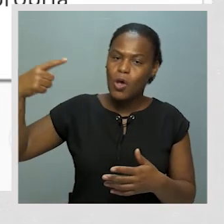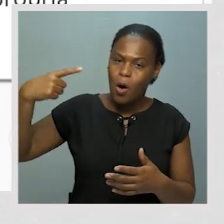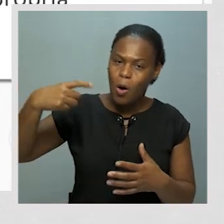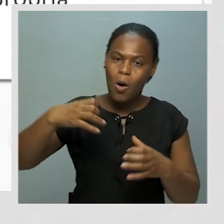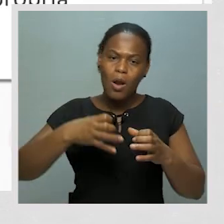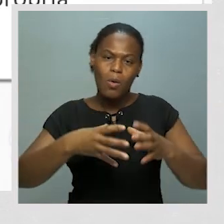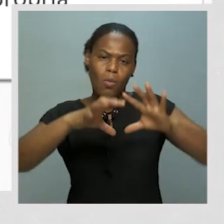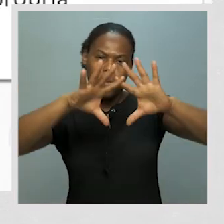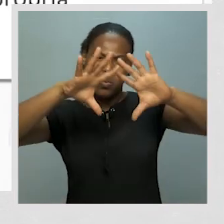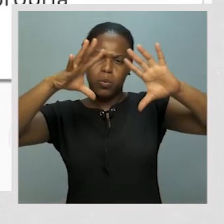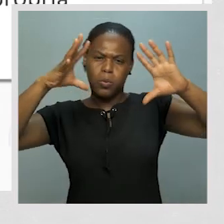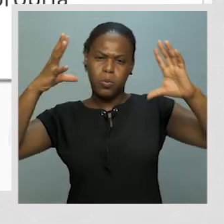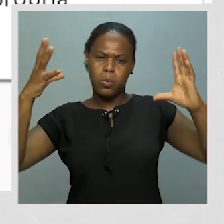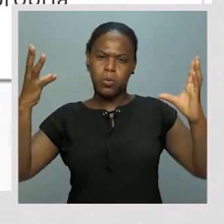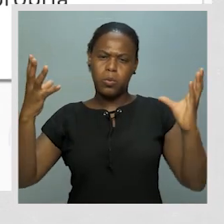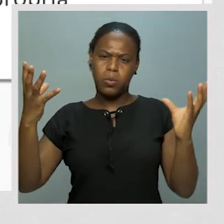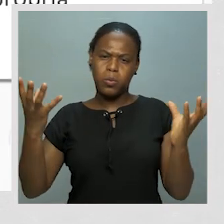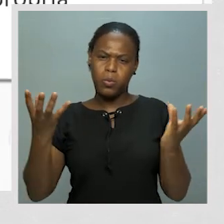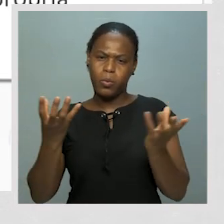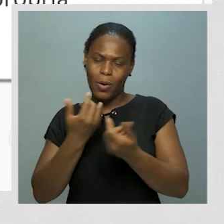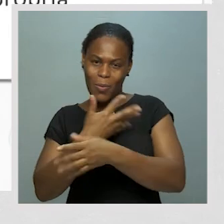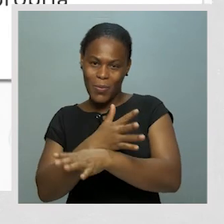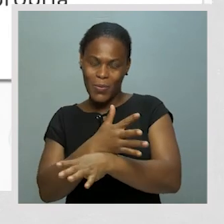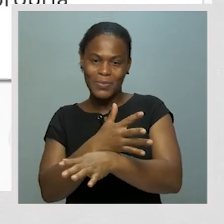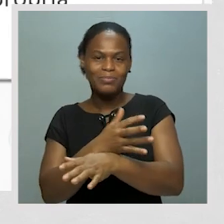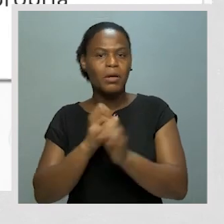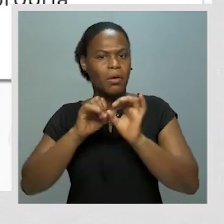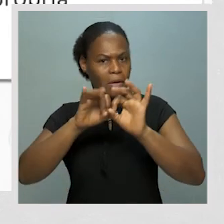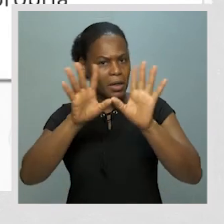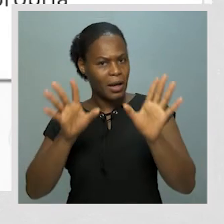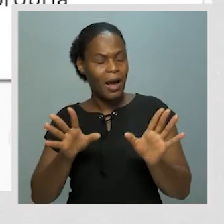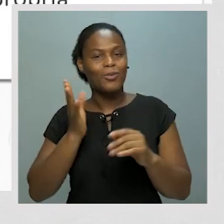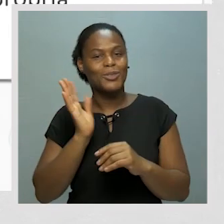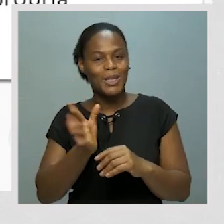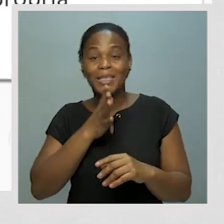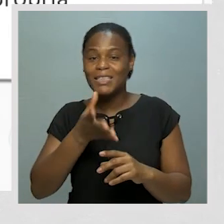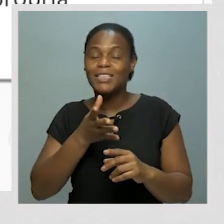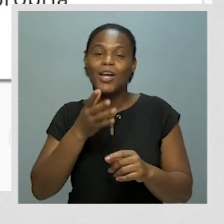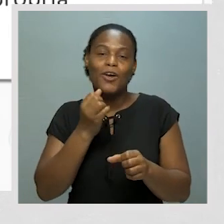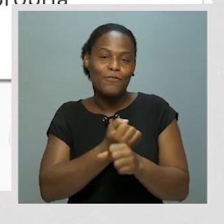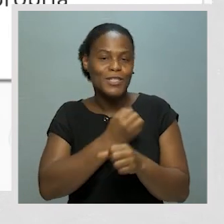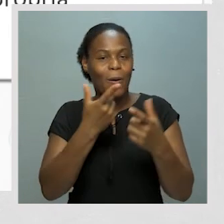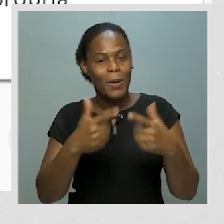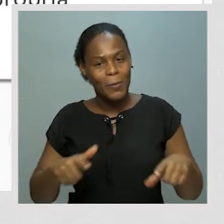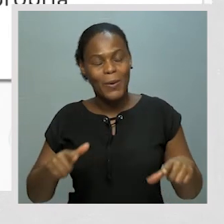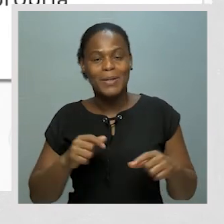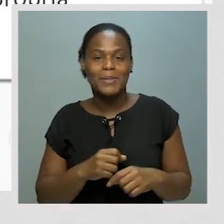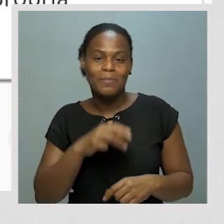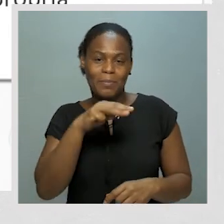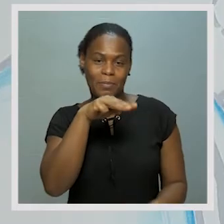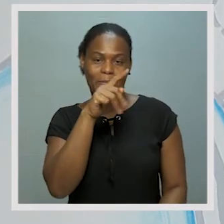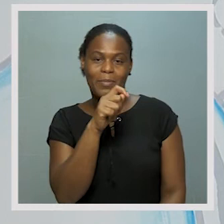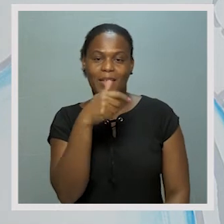é uma imensa bola de fogo. Ali está claramente efetivada a função da